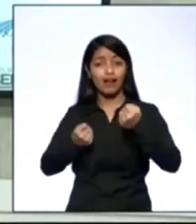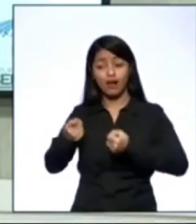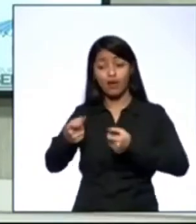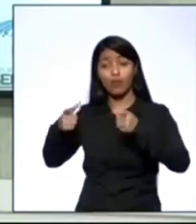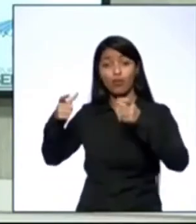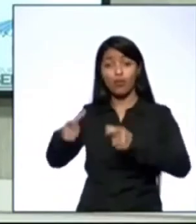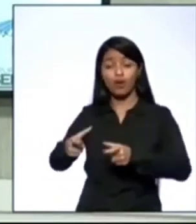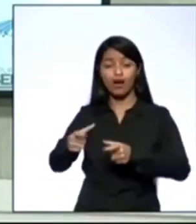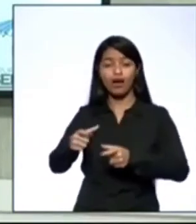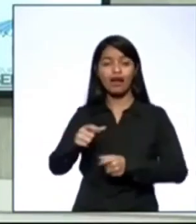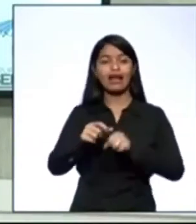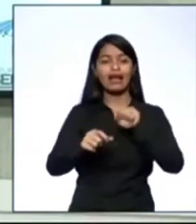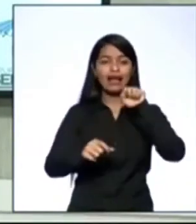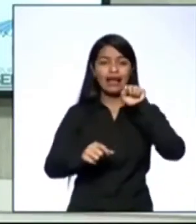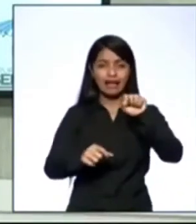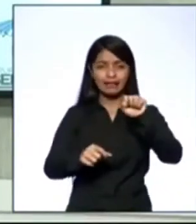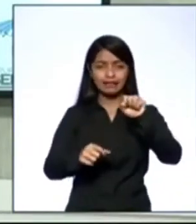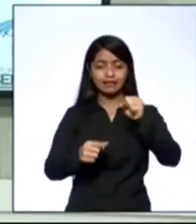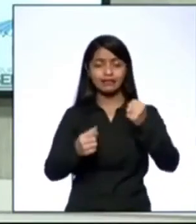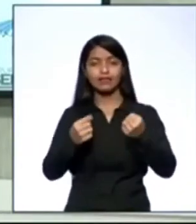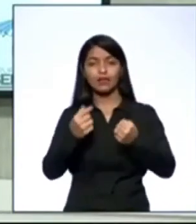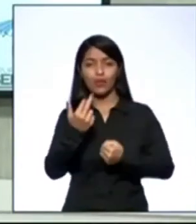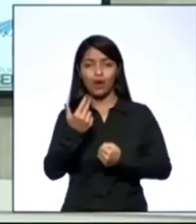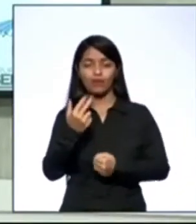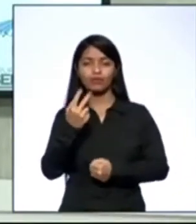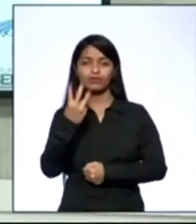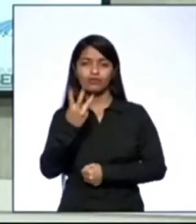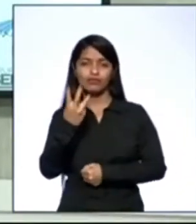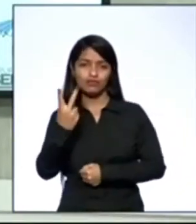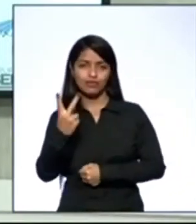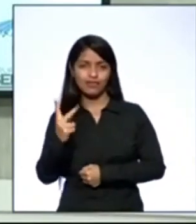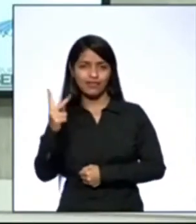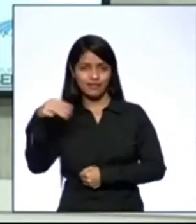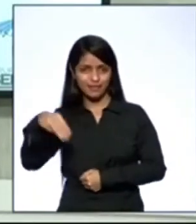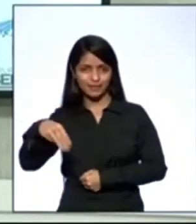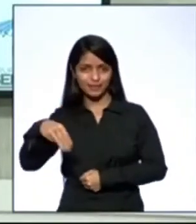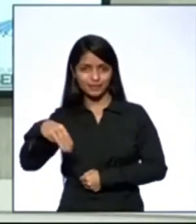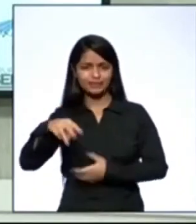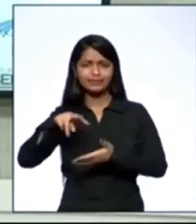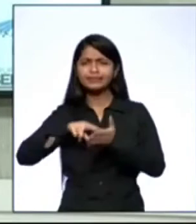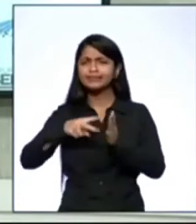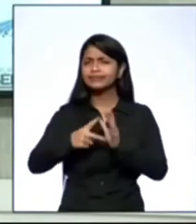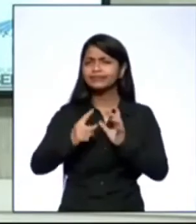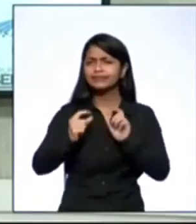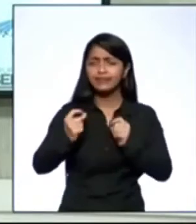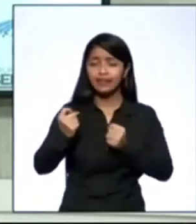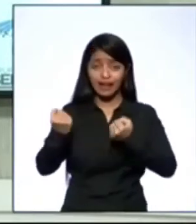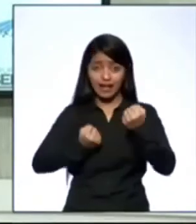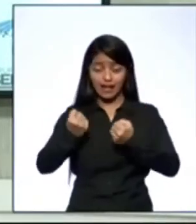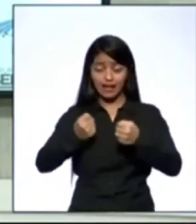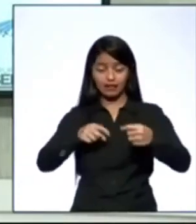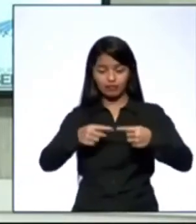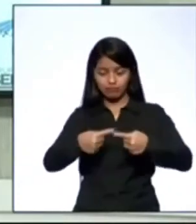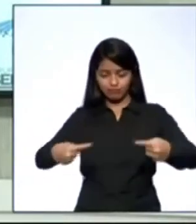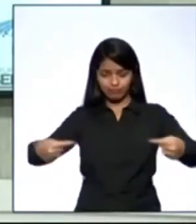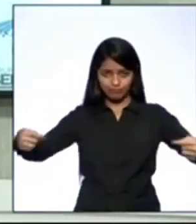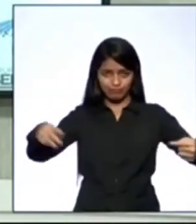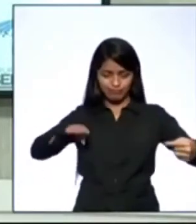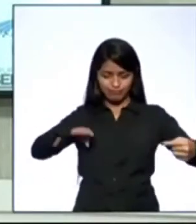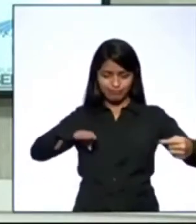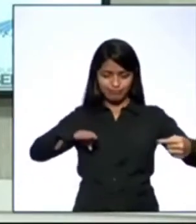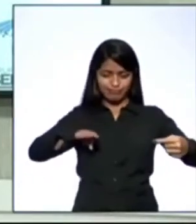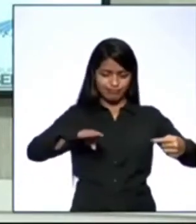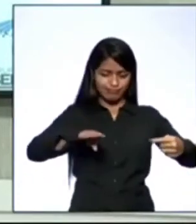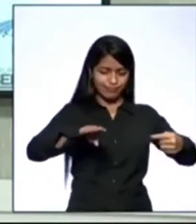é S igual a 32 quilômetros. Ou seja, o carro está posicionado na rodovia a